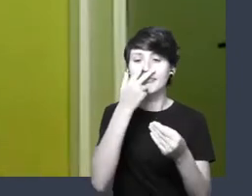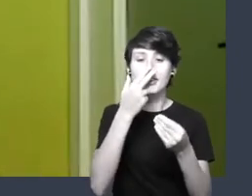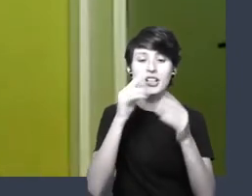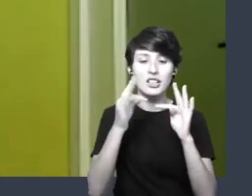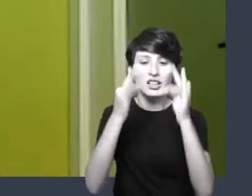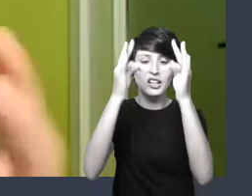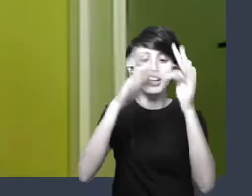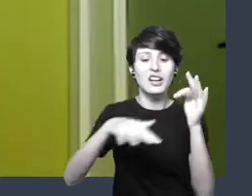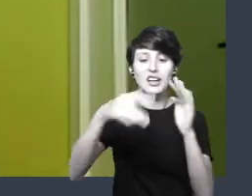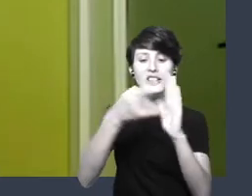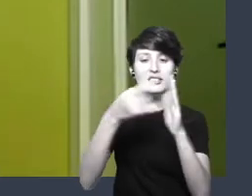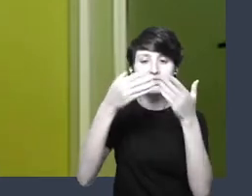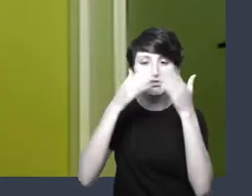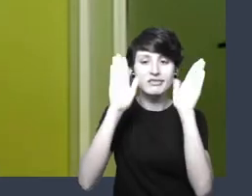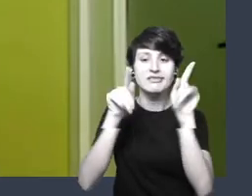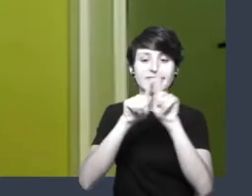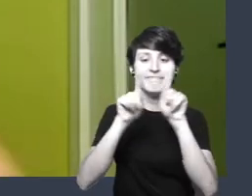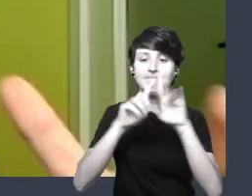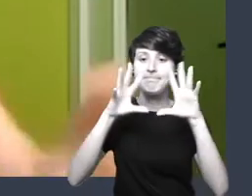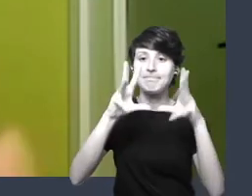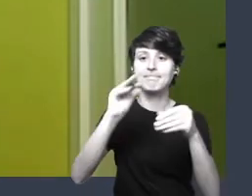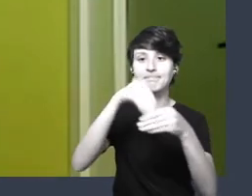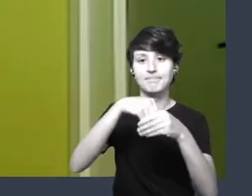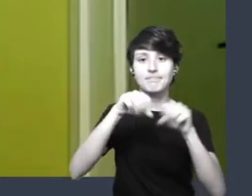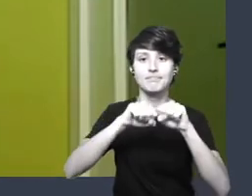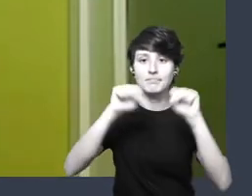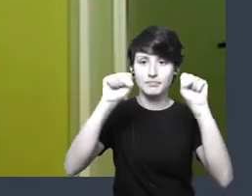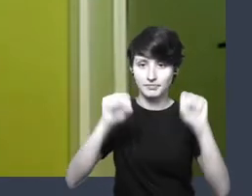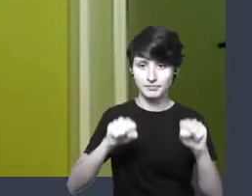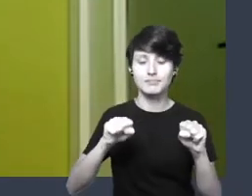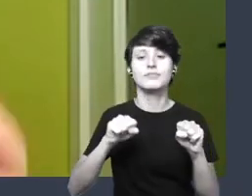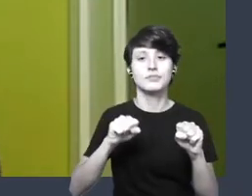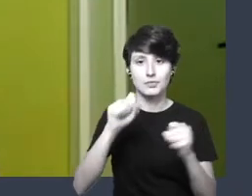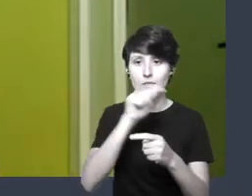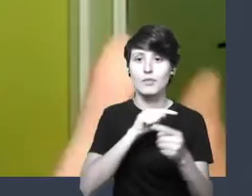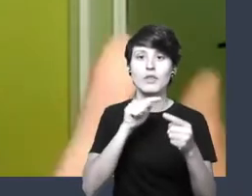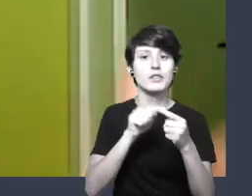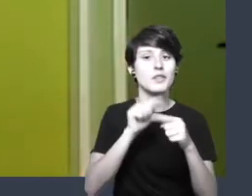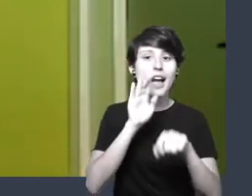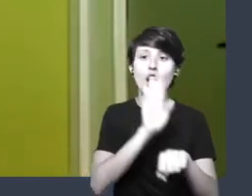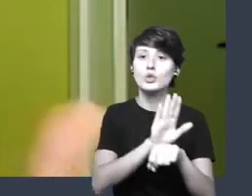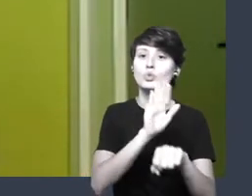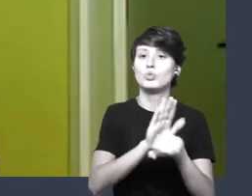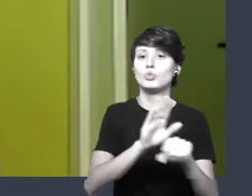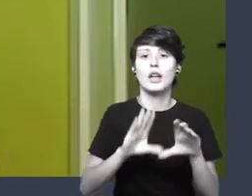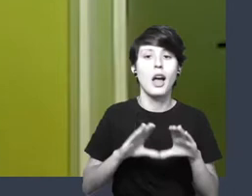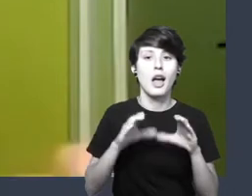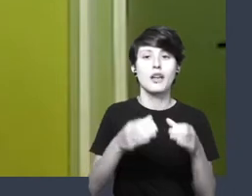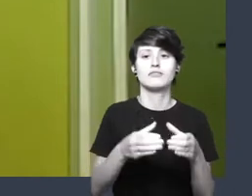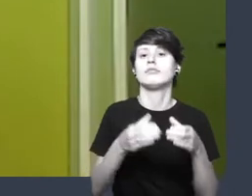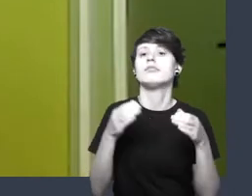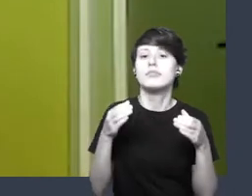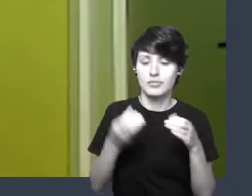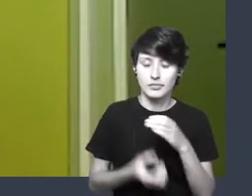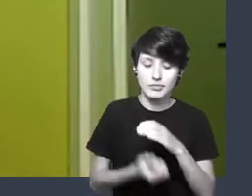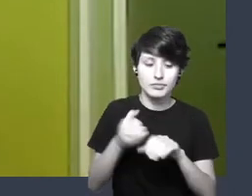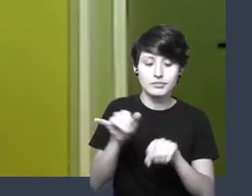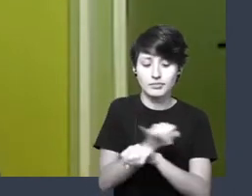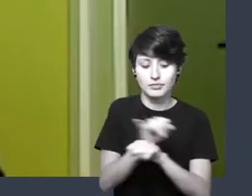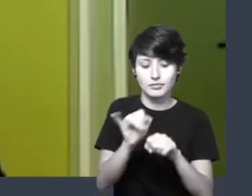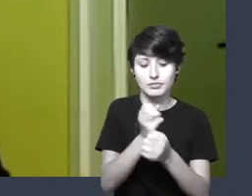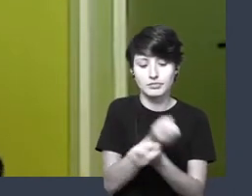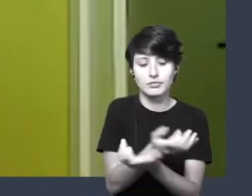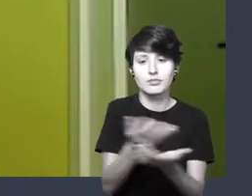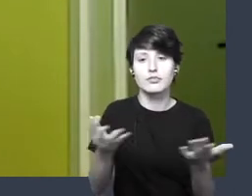gente faz ali dentro daquela organização é realmente voltado para a comunidade, seja criando ferramentas ou seja contribuindo